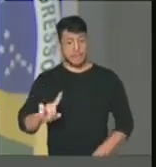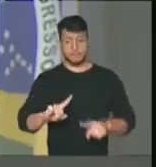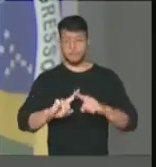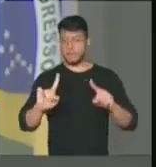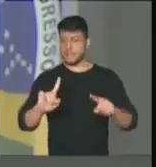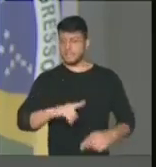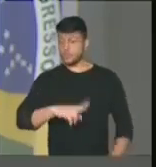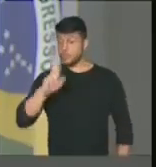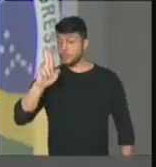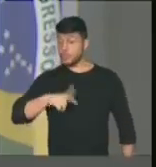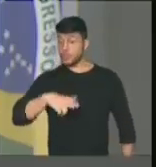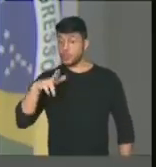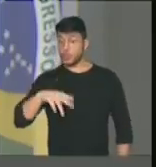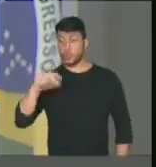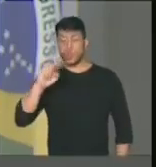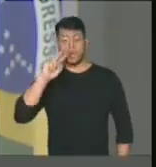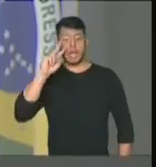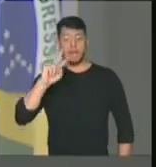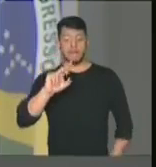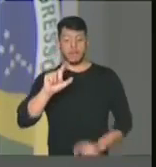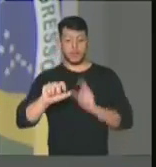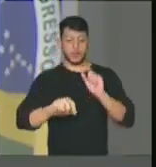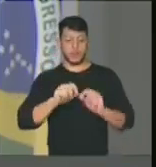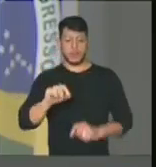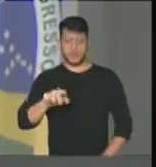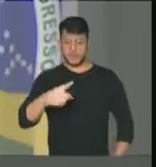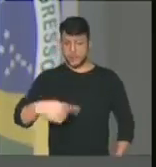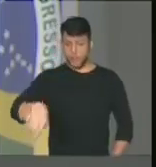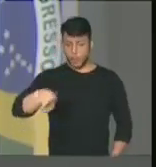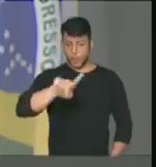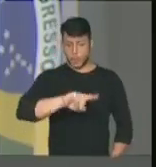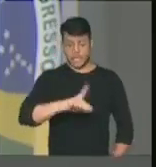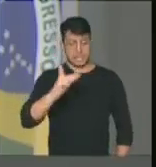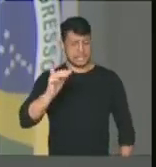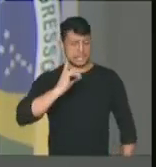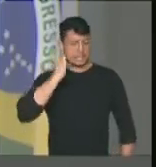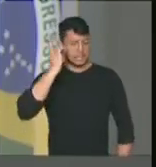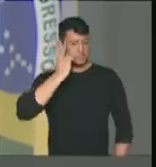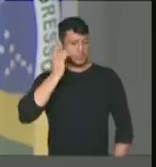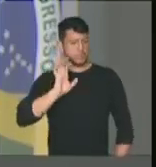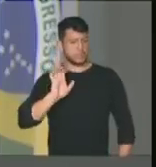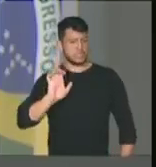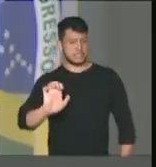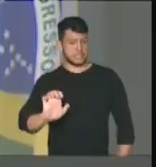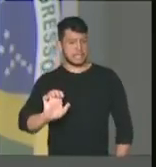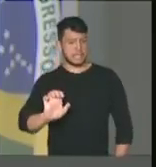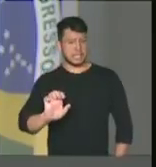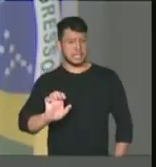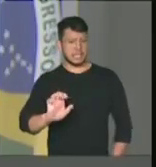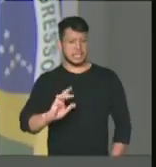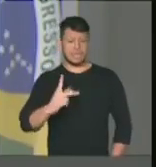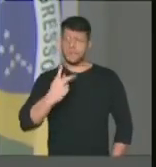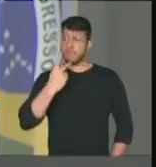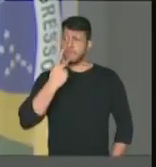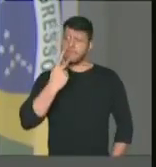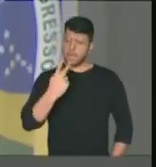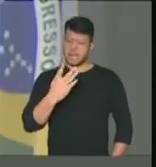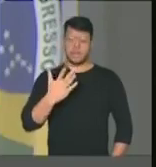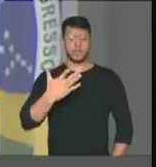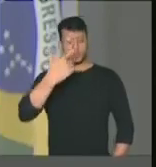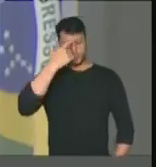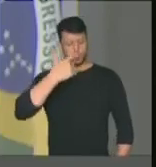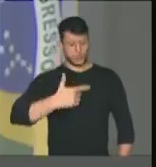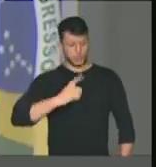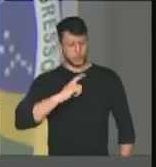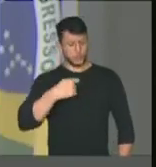vi nenhum dos senhores deputados da esquerda que se dizem cristãos